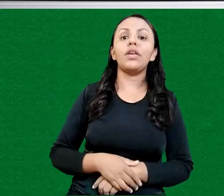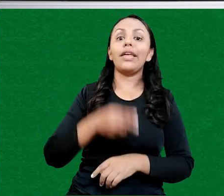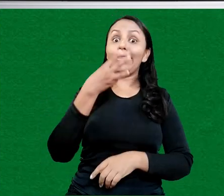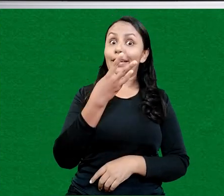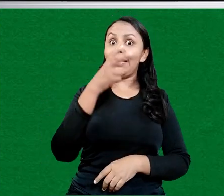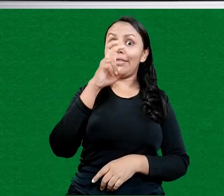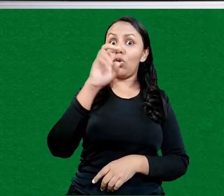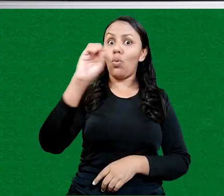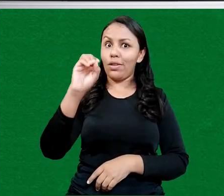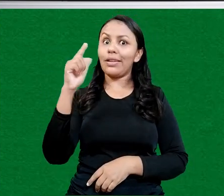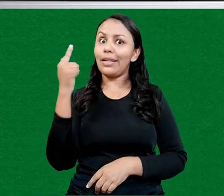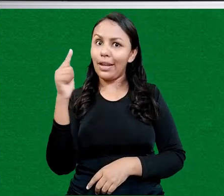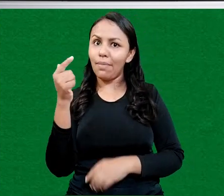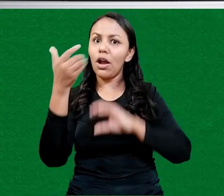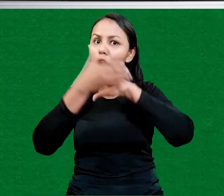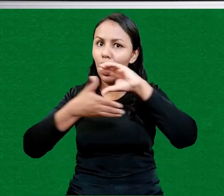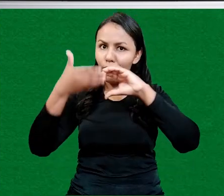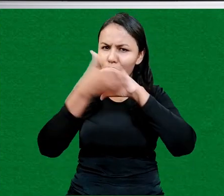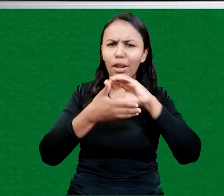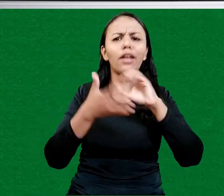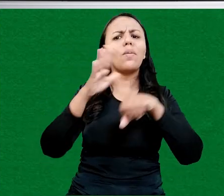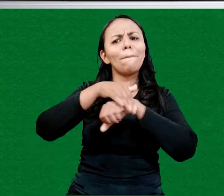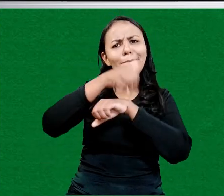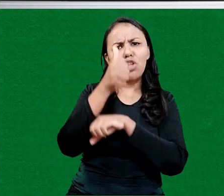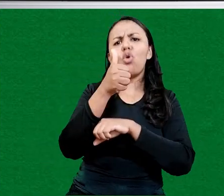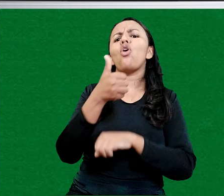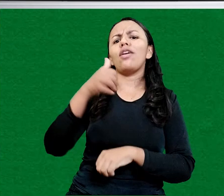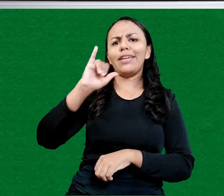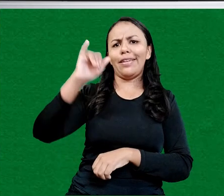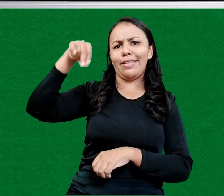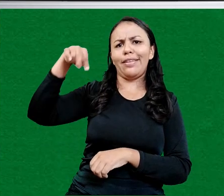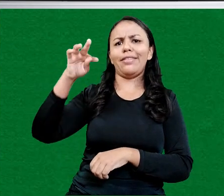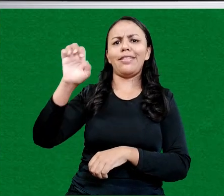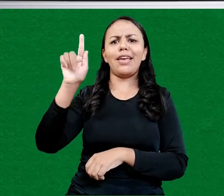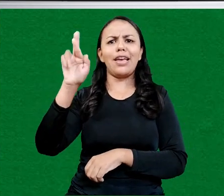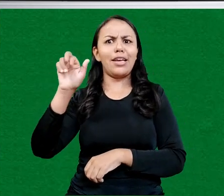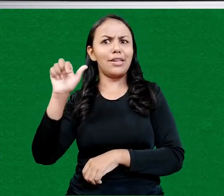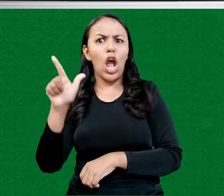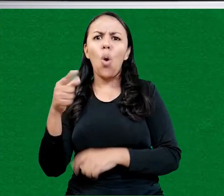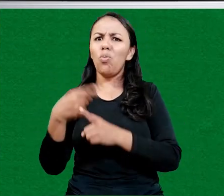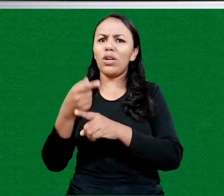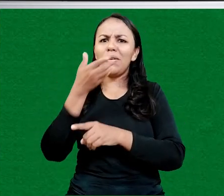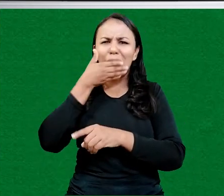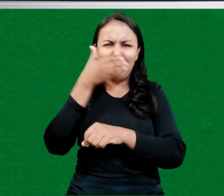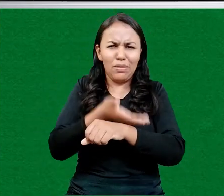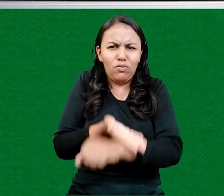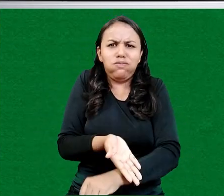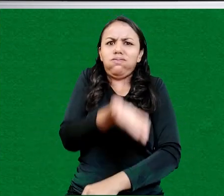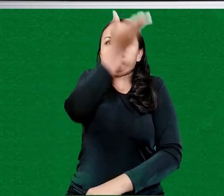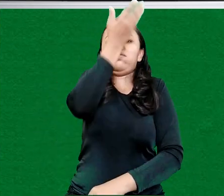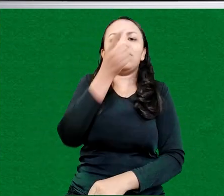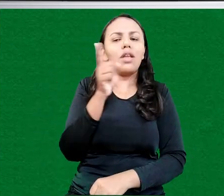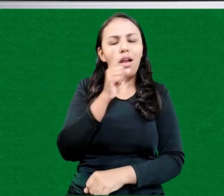carboidrato. Procurar sempre os carboidratos integrais que melhor, não dão pico insulínico e isso não vai fazer com que